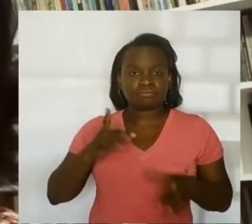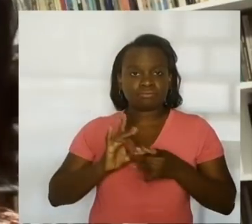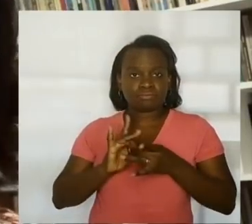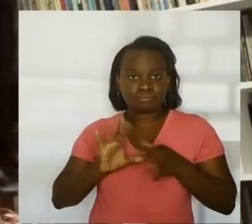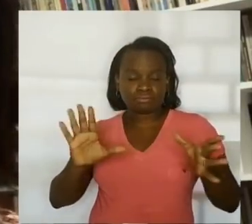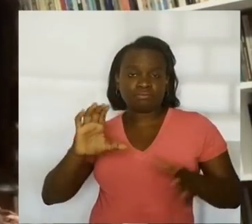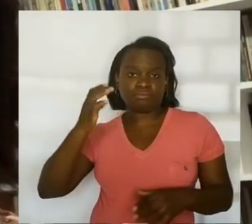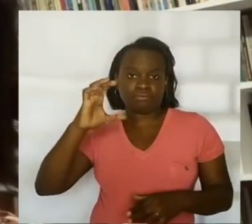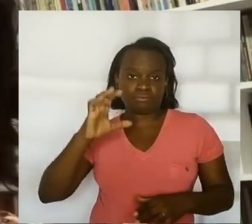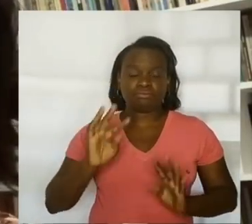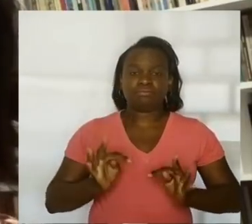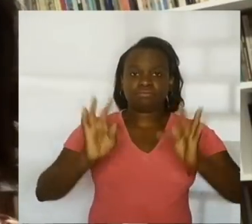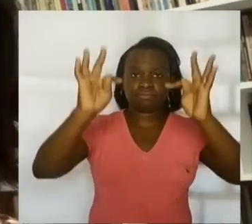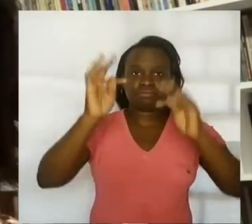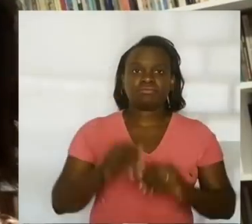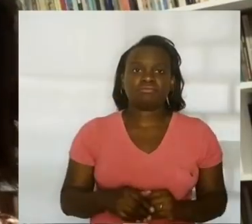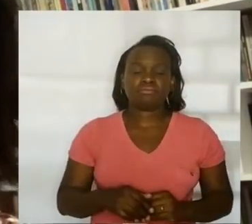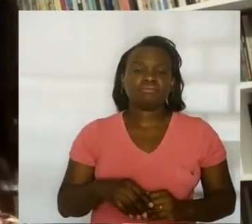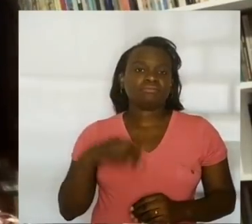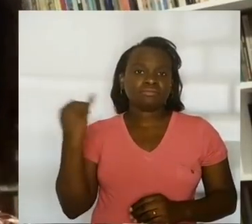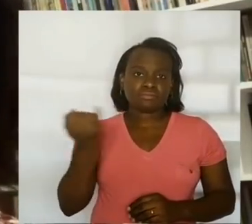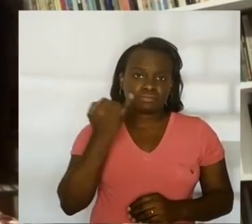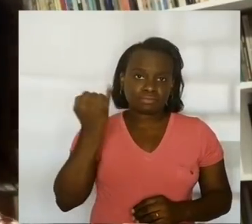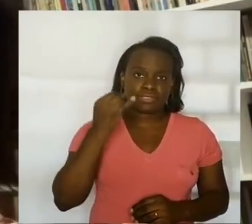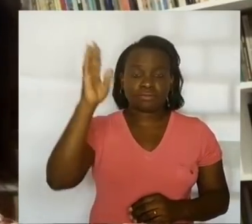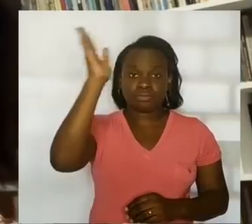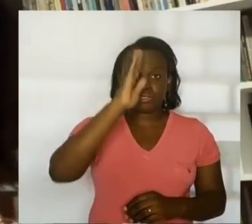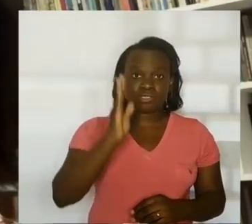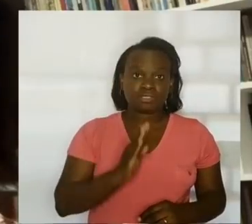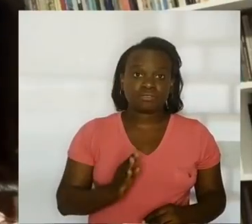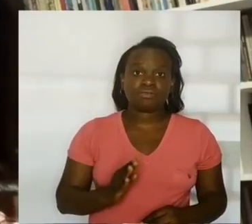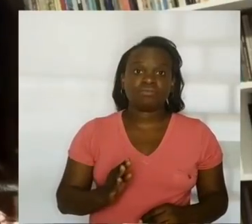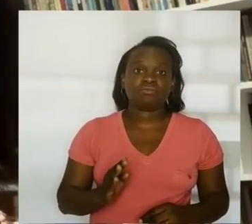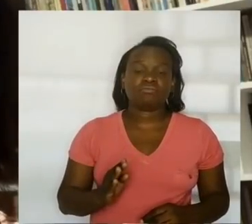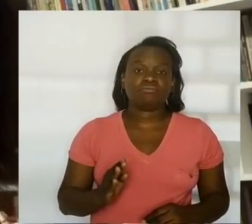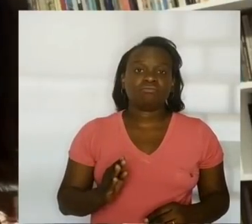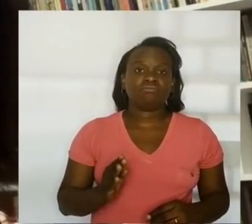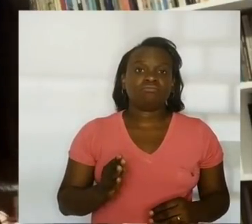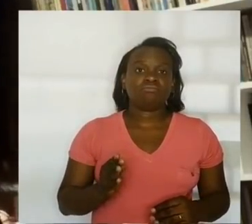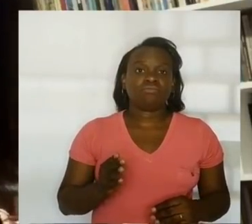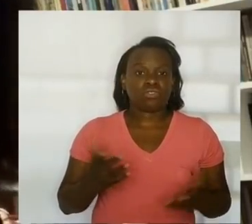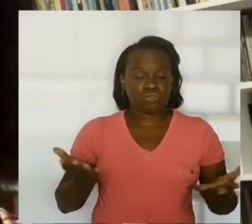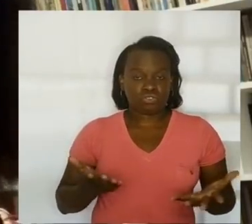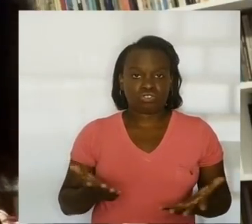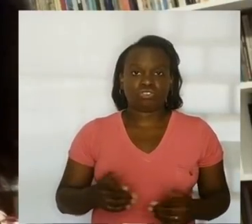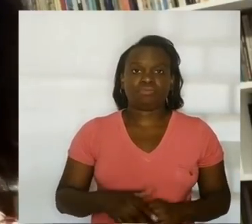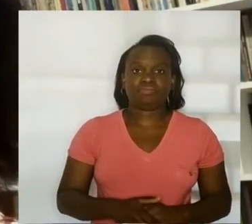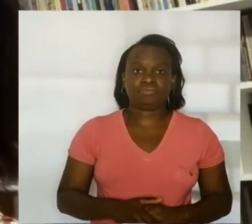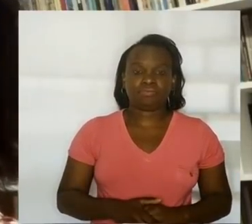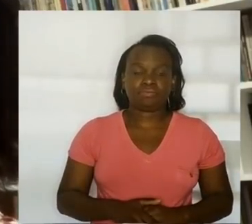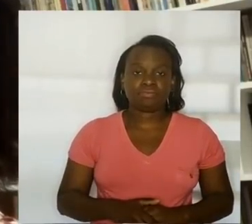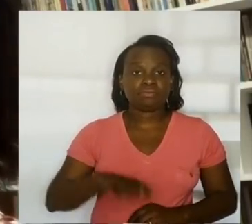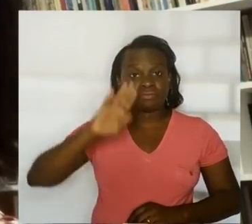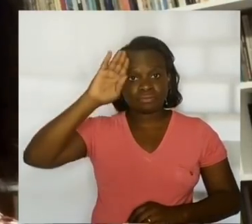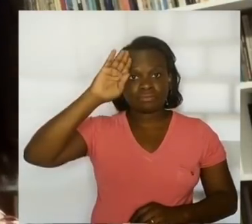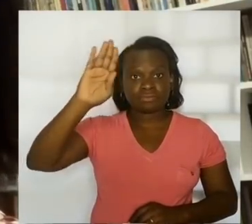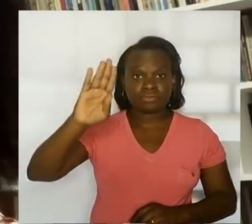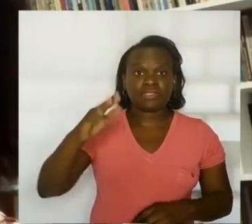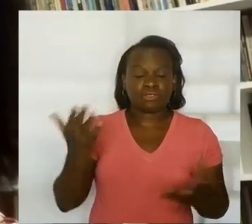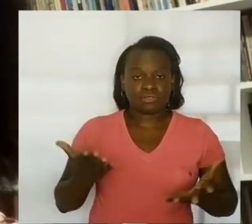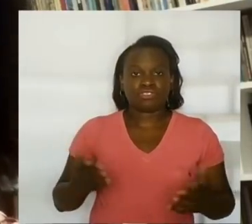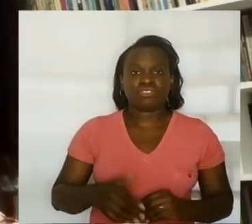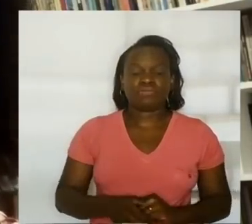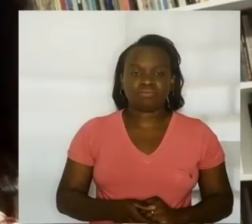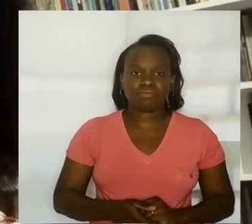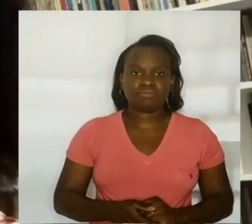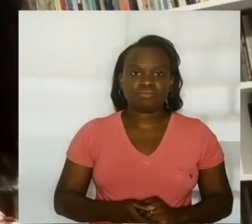autonomia científica e tecnológica. Fundamental para um país, né, nos dias de hoje. sobretudo nos dias